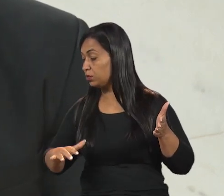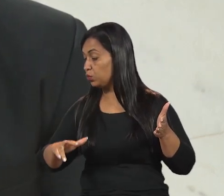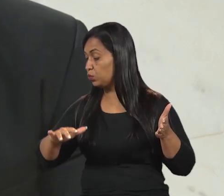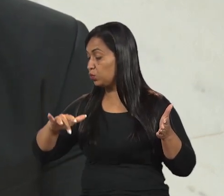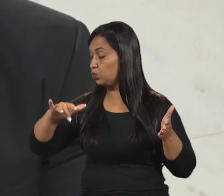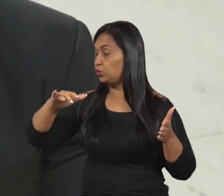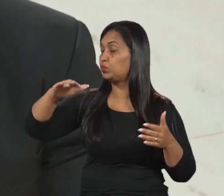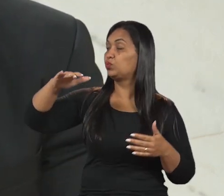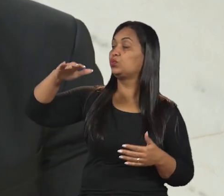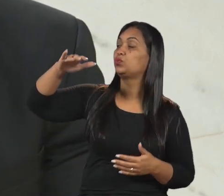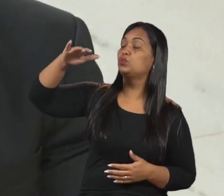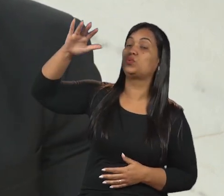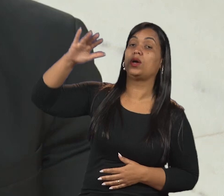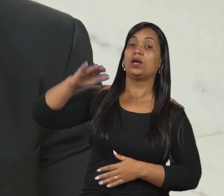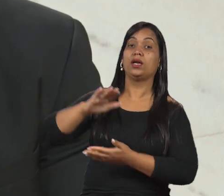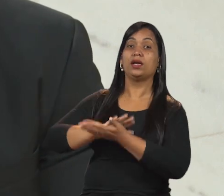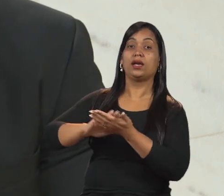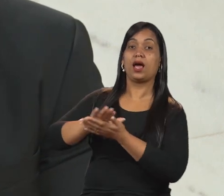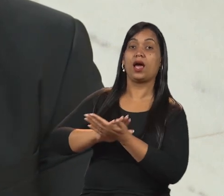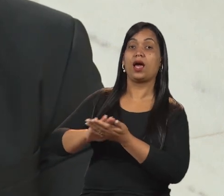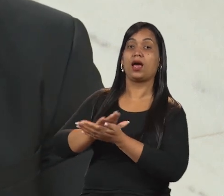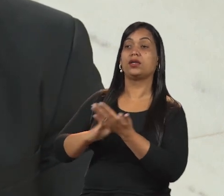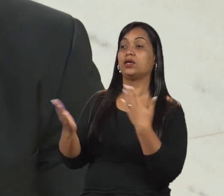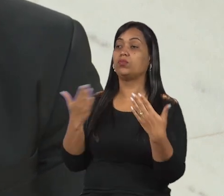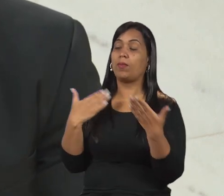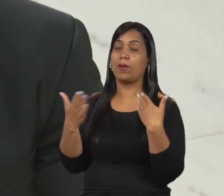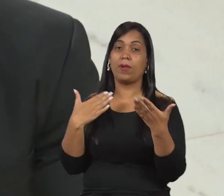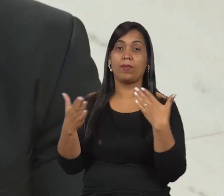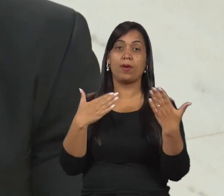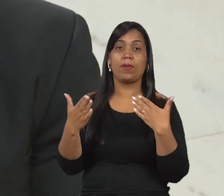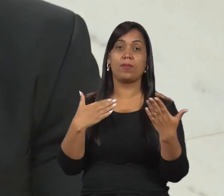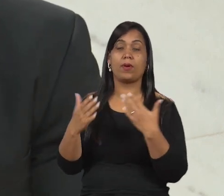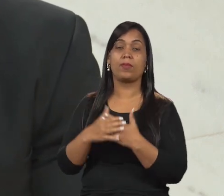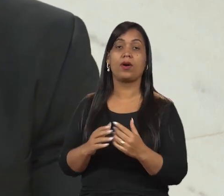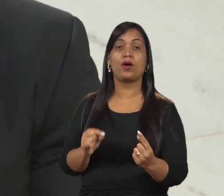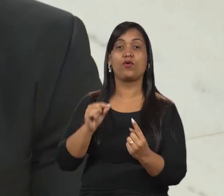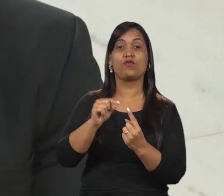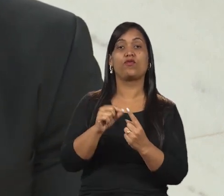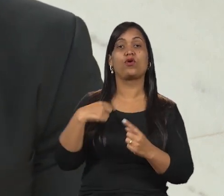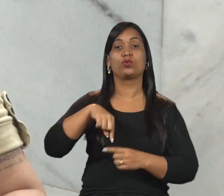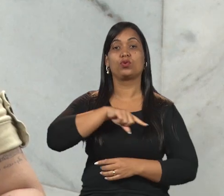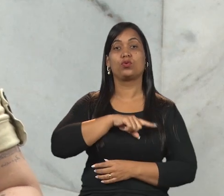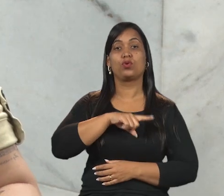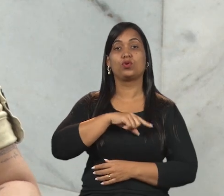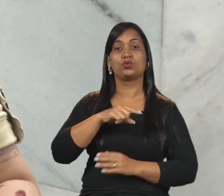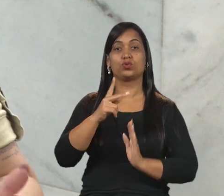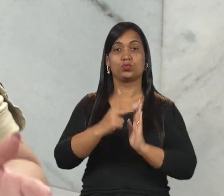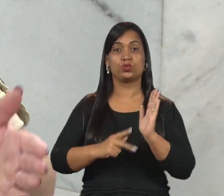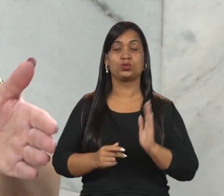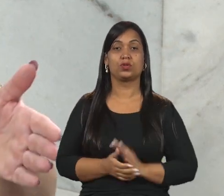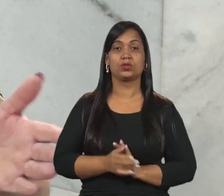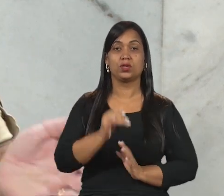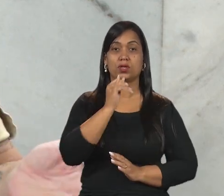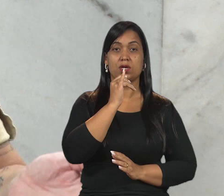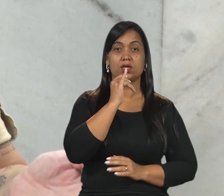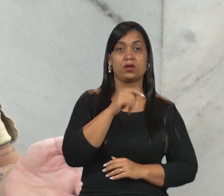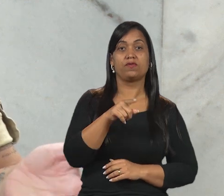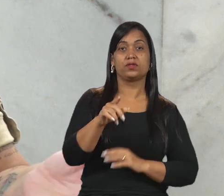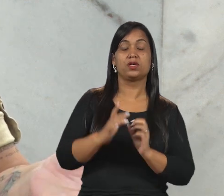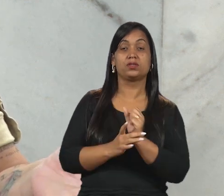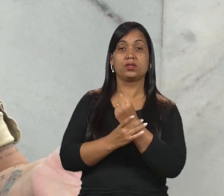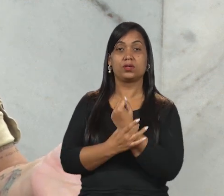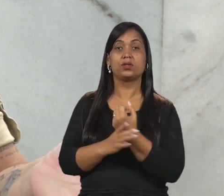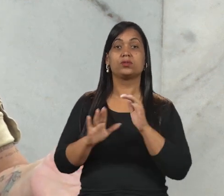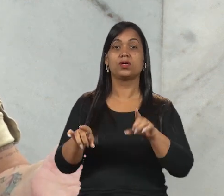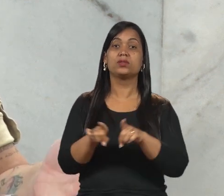a fase adulta, sem nenhum tipo de conversa e diálogo, e esse é o foco do nosso projeto. Sim, o senhor fala que acabou indo pelo lado da segurança, mas